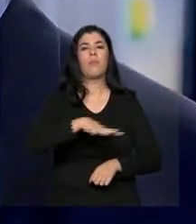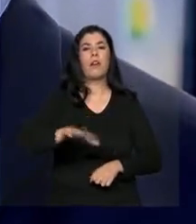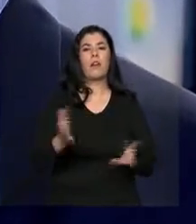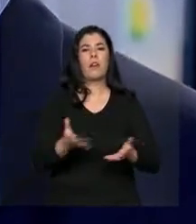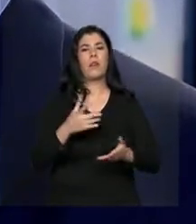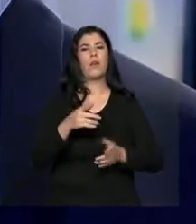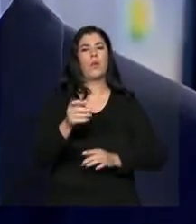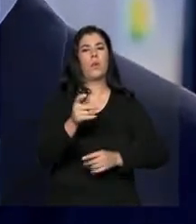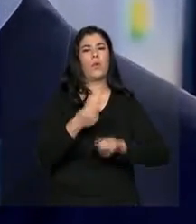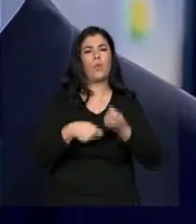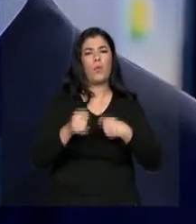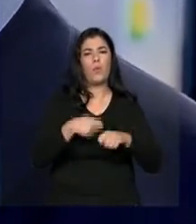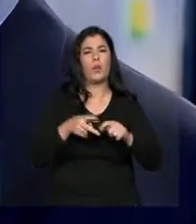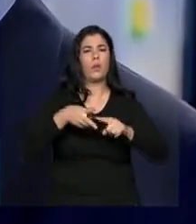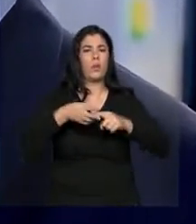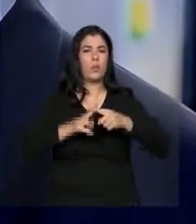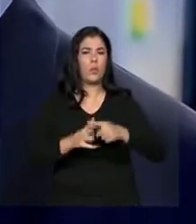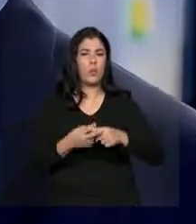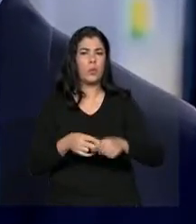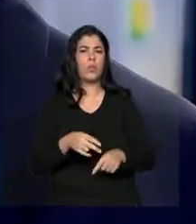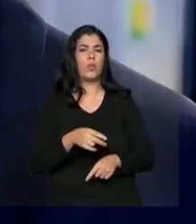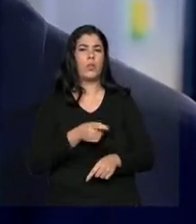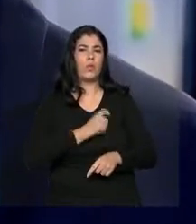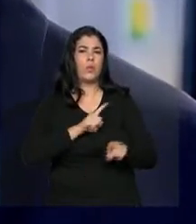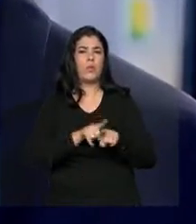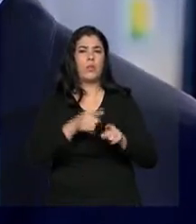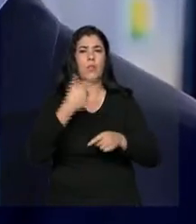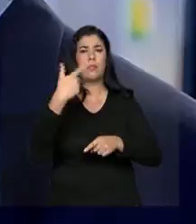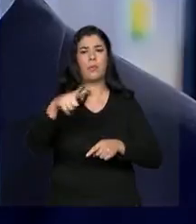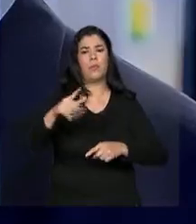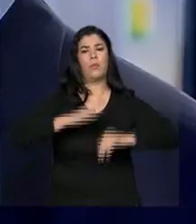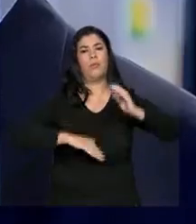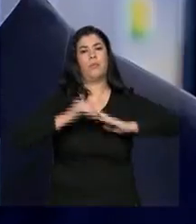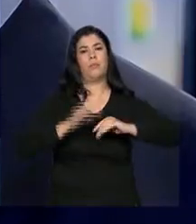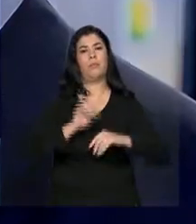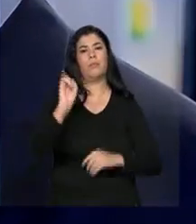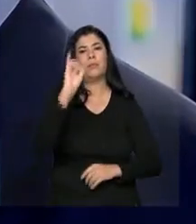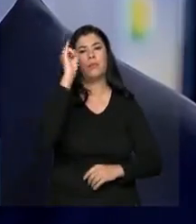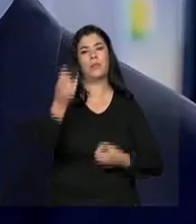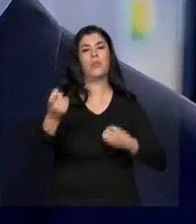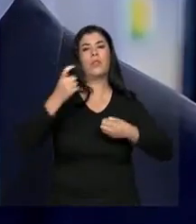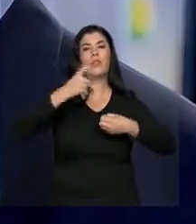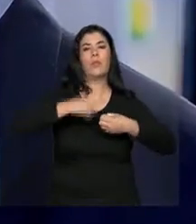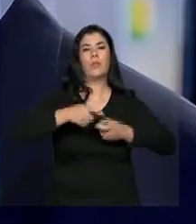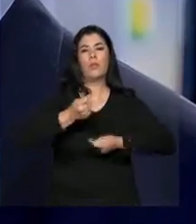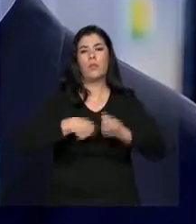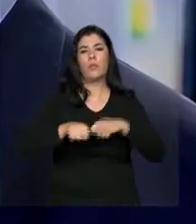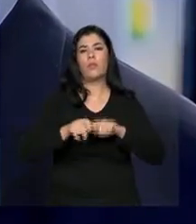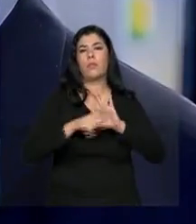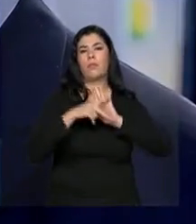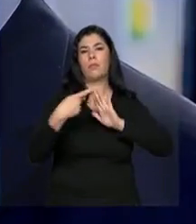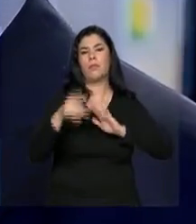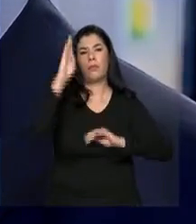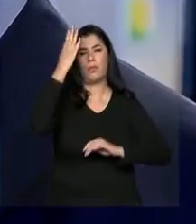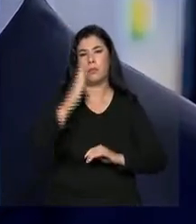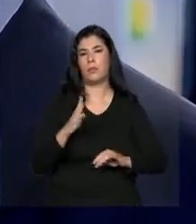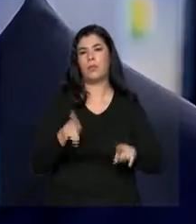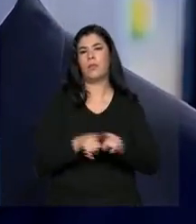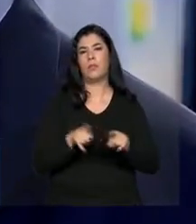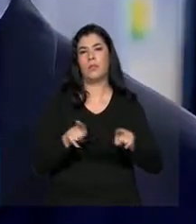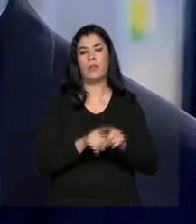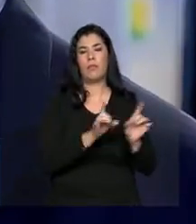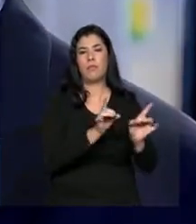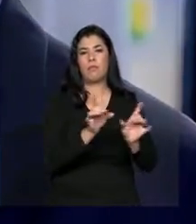no país, através do ajuste fiscal e outras medidas, é importante que se retome a economia, o crescimento da economia brasileira, e